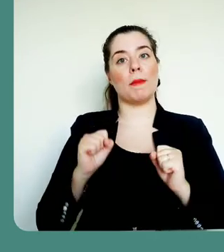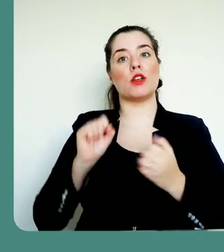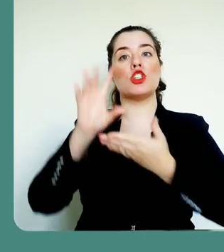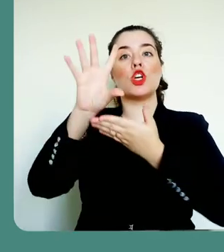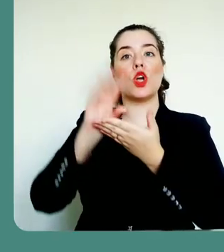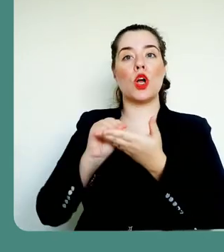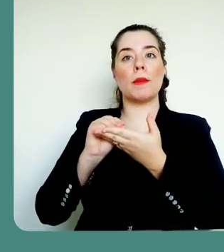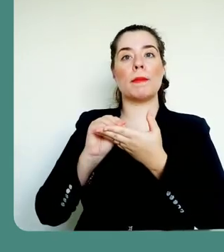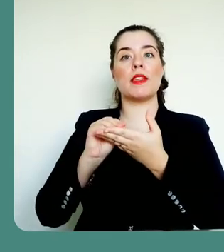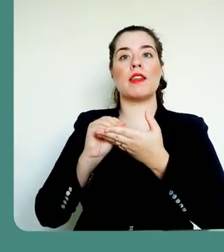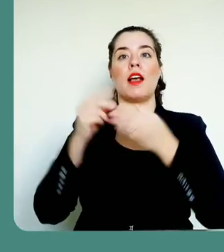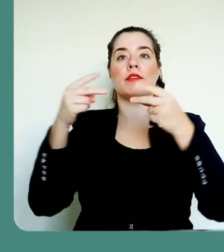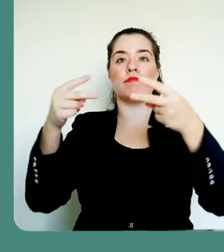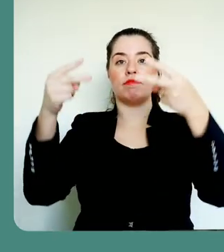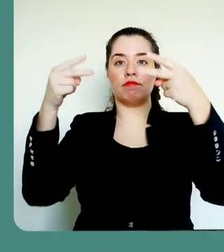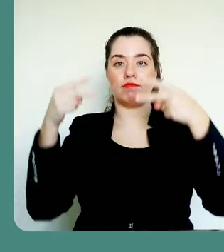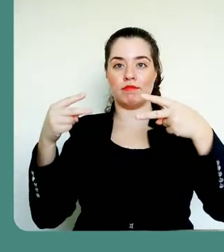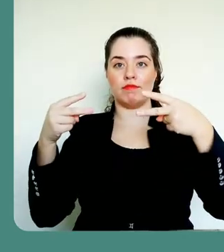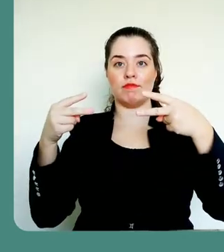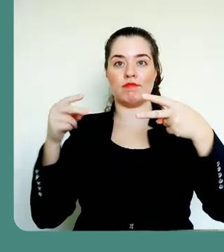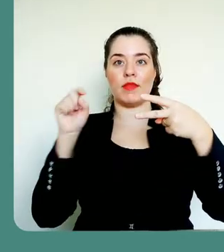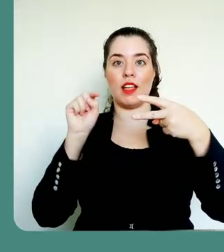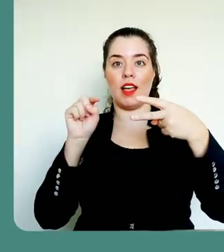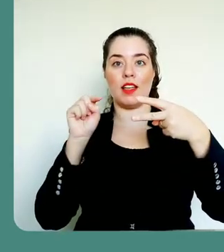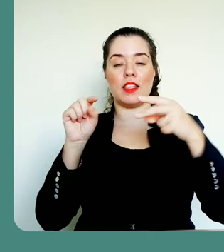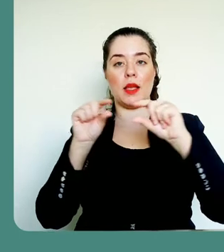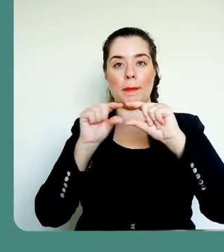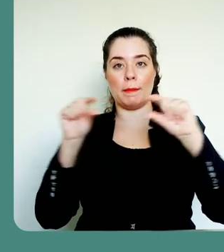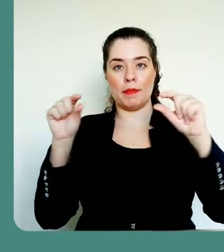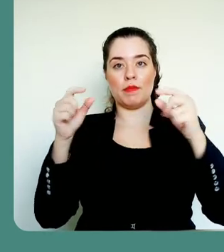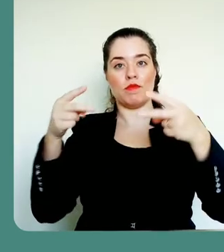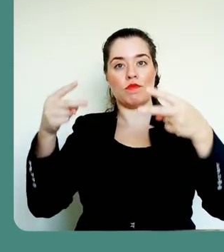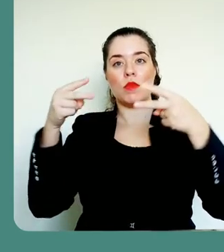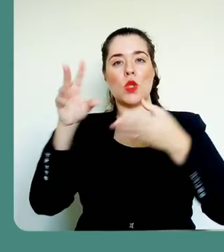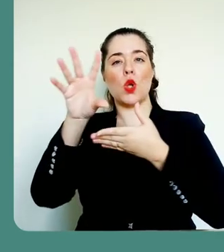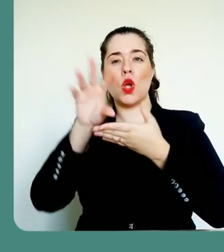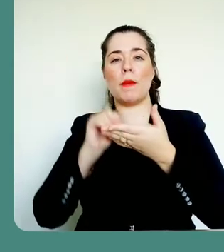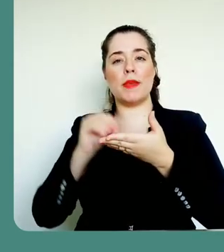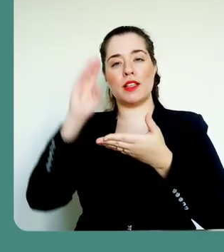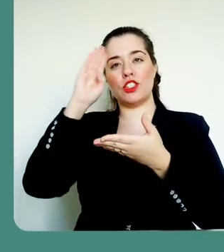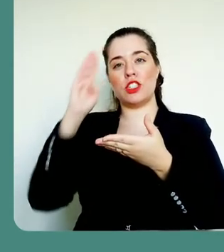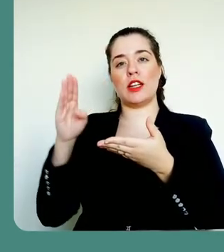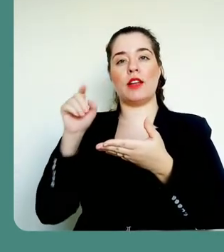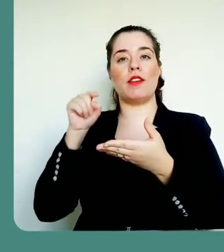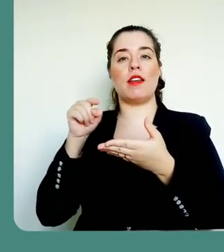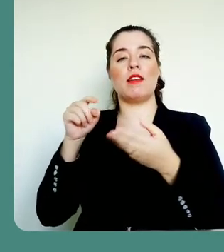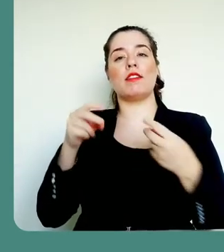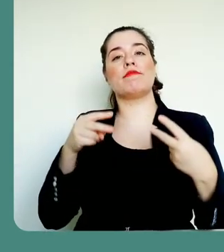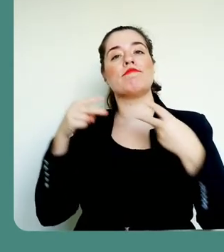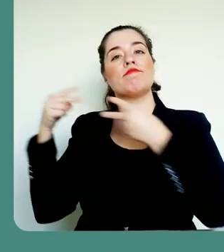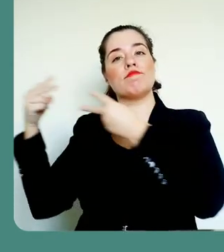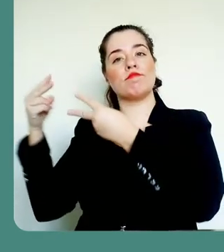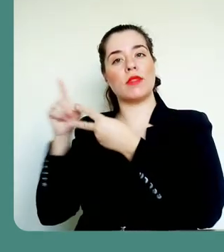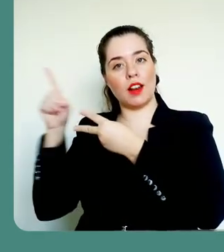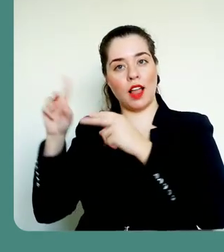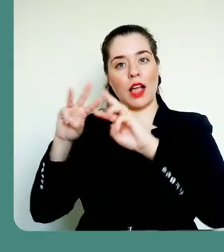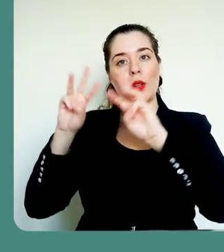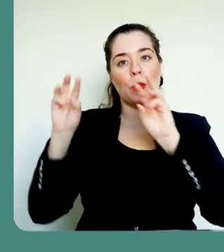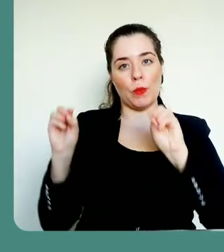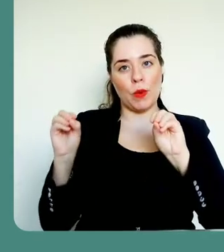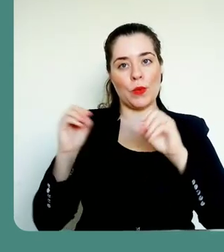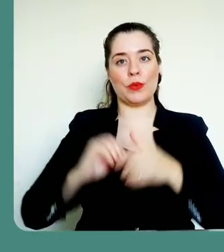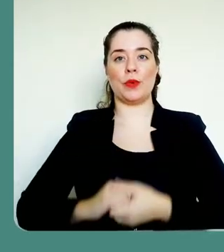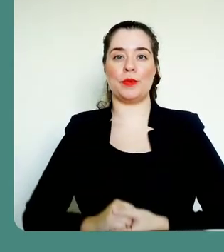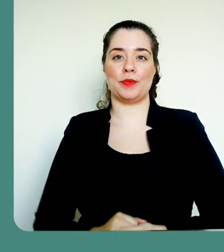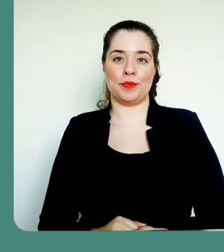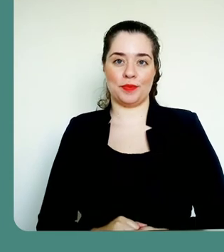E aí você copia então diretamente o embedded code desta pergunta que pode ser incorporada diretamente